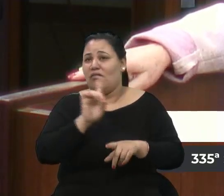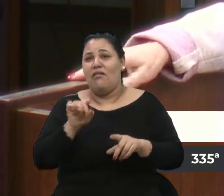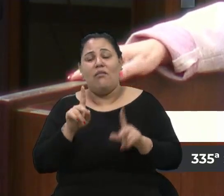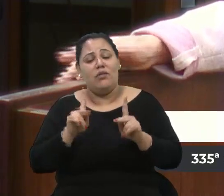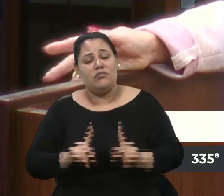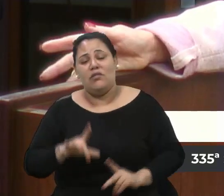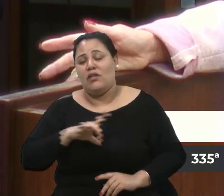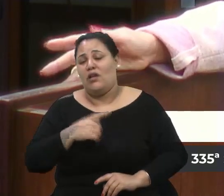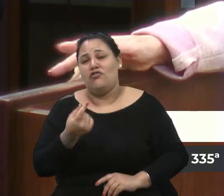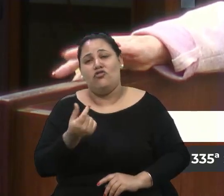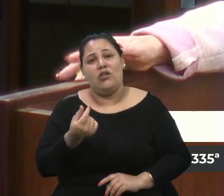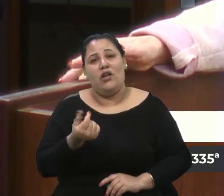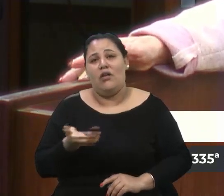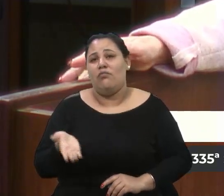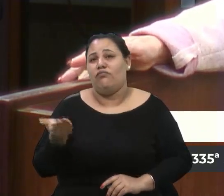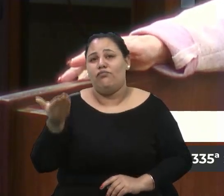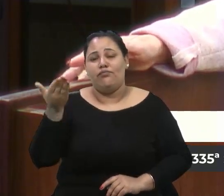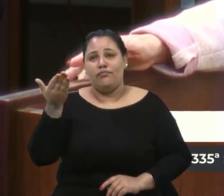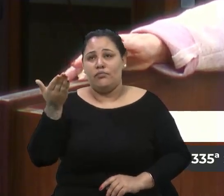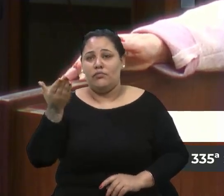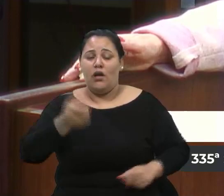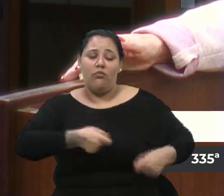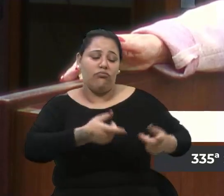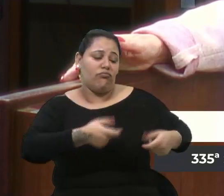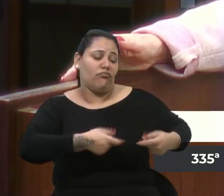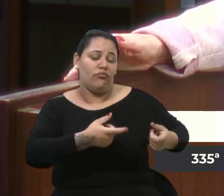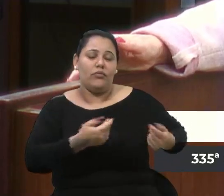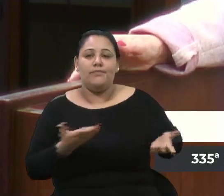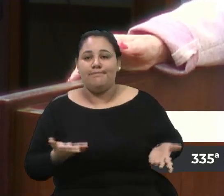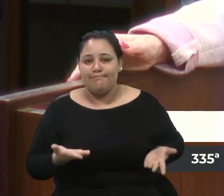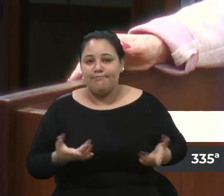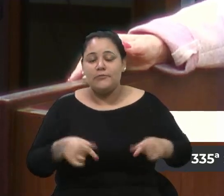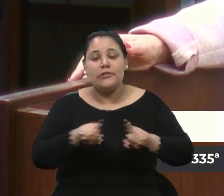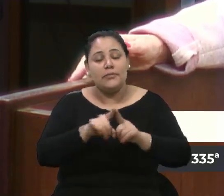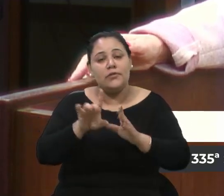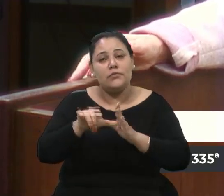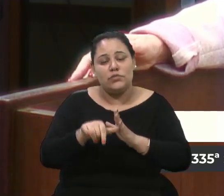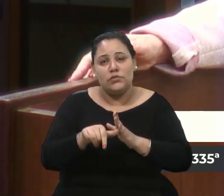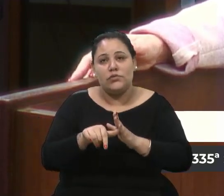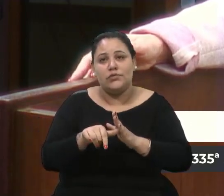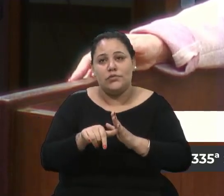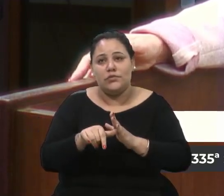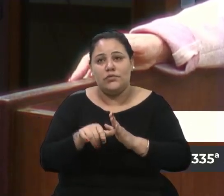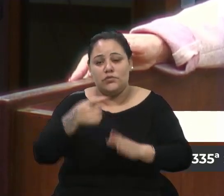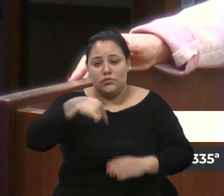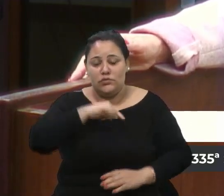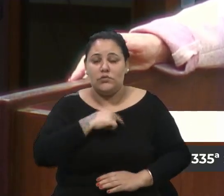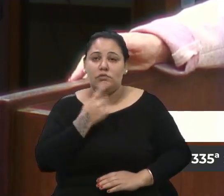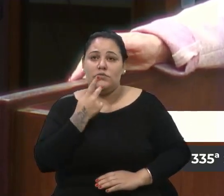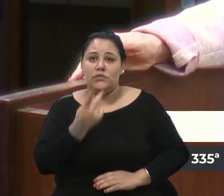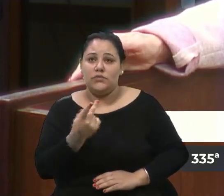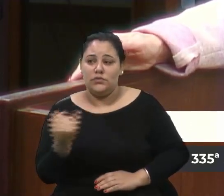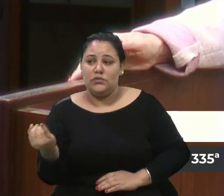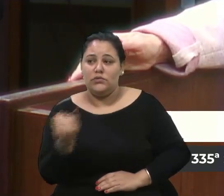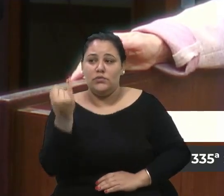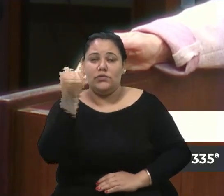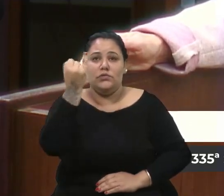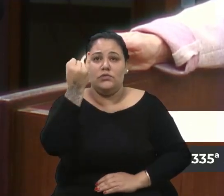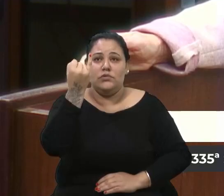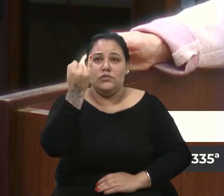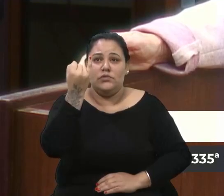têm dinheiro sobrando para ficar pegando... E depois tem outra, nós falamos da importância de reforçar